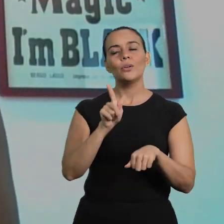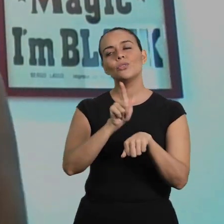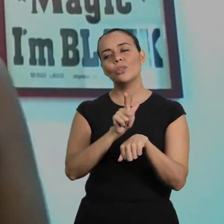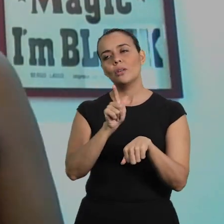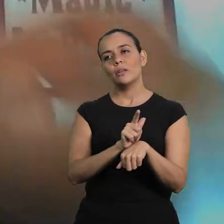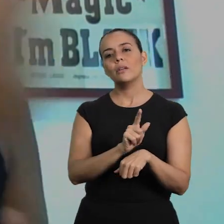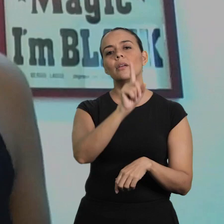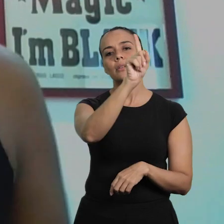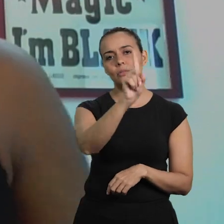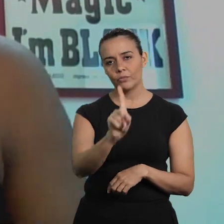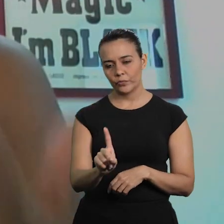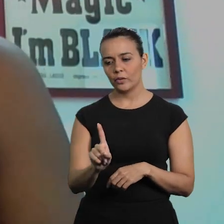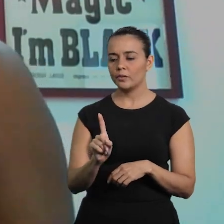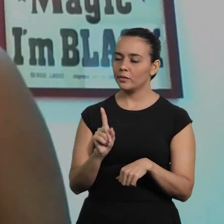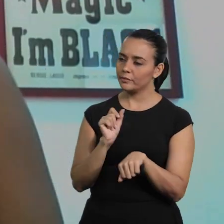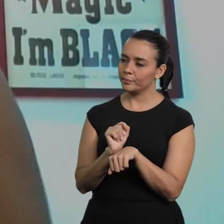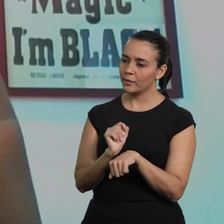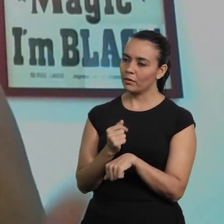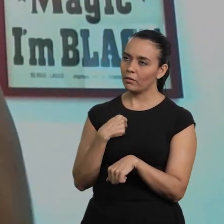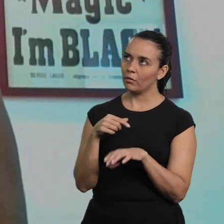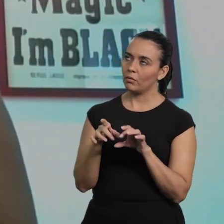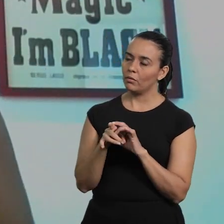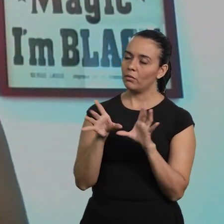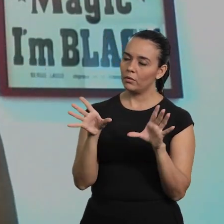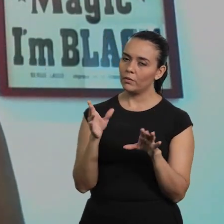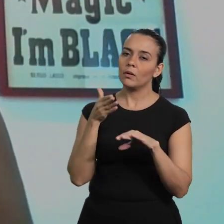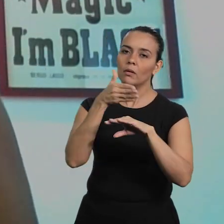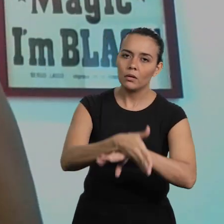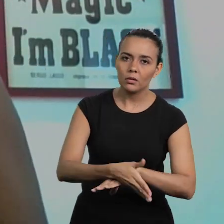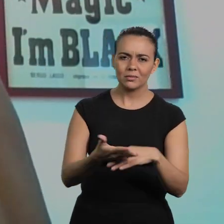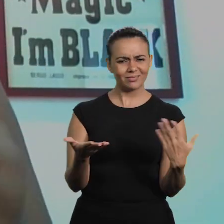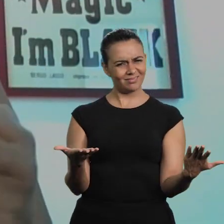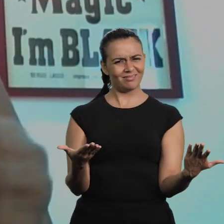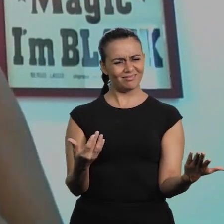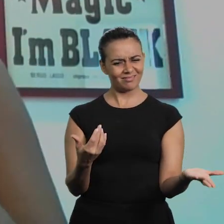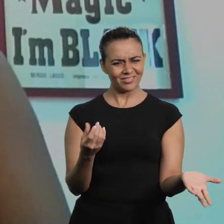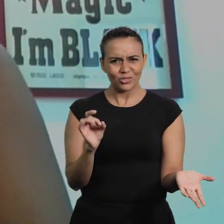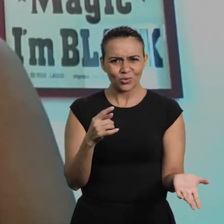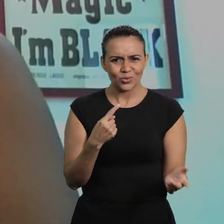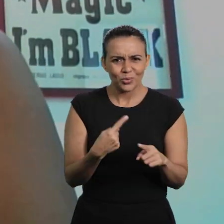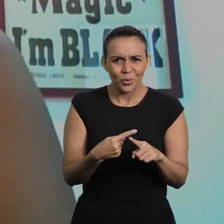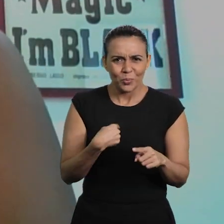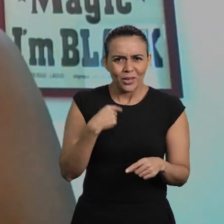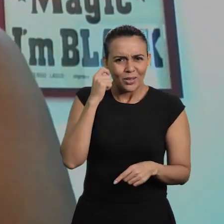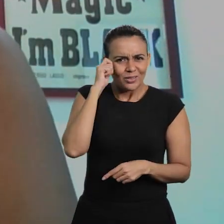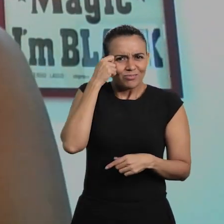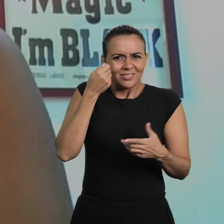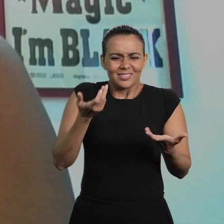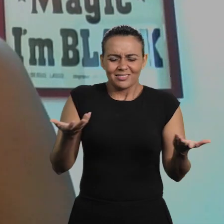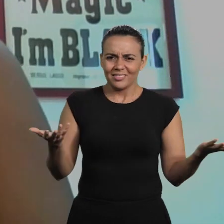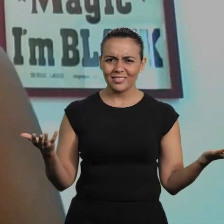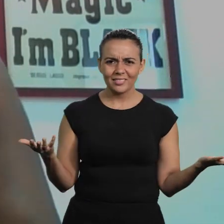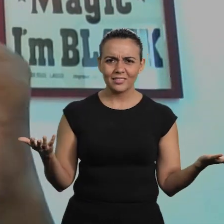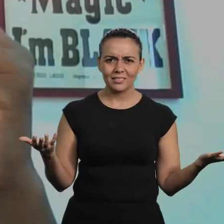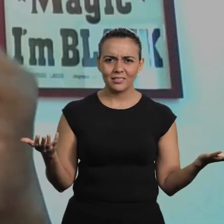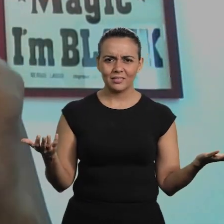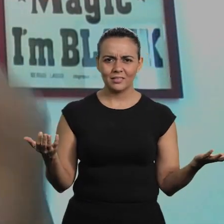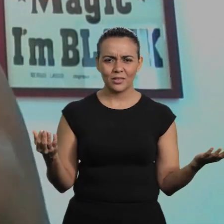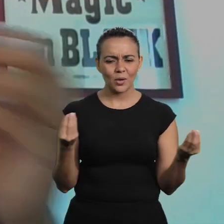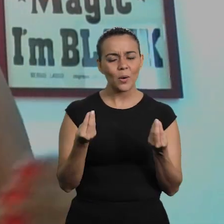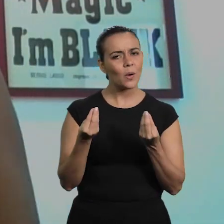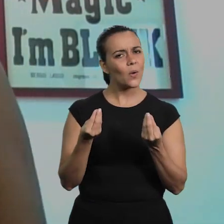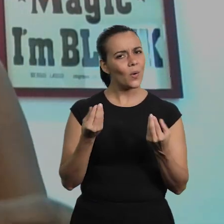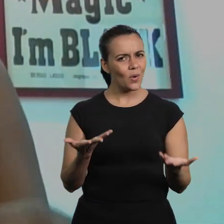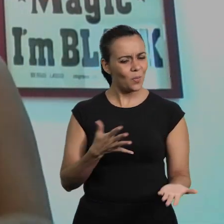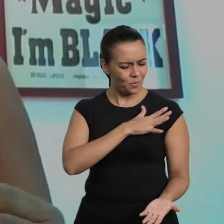poder entrar no banco, para autorizar o segurança para poder entrar, mesmo eu sendo correntista. Então, ou, sei lá, para obtenção de alvará, coisas assim